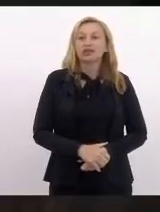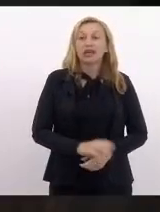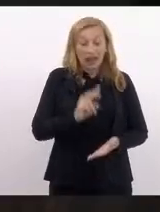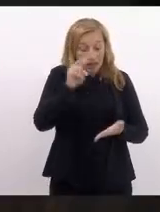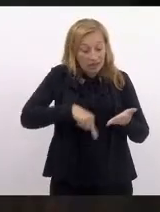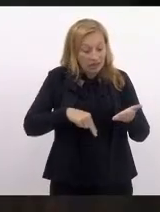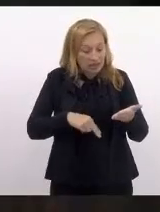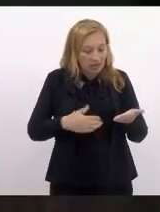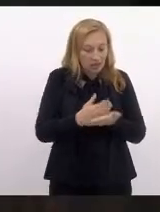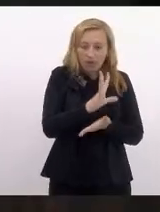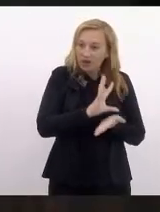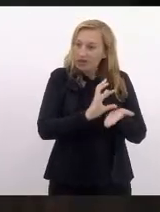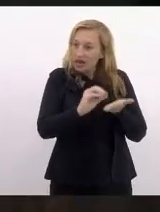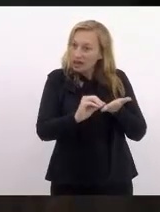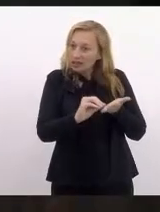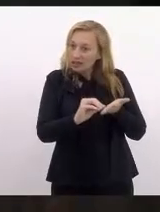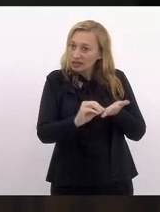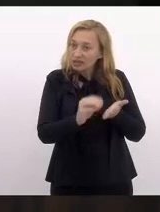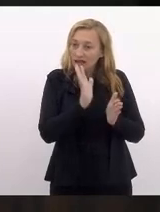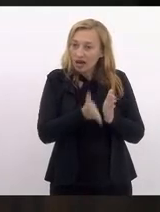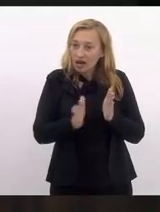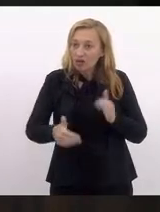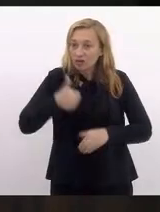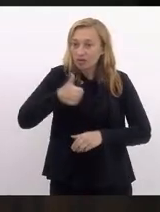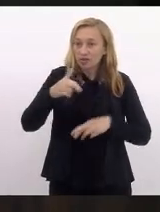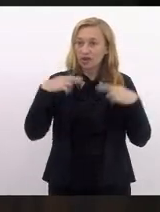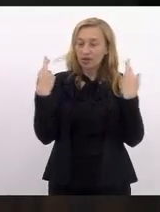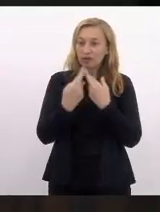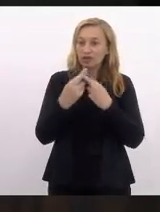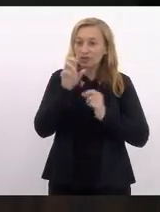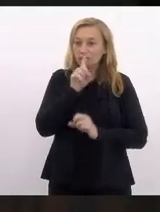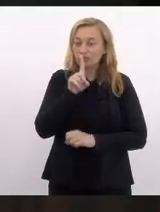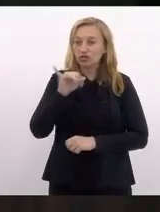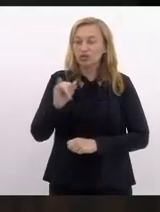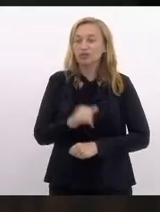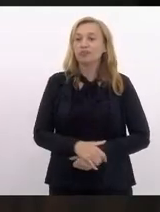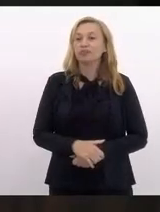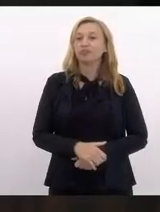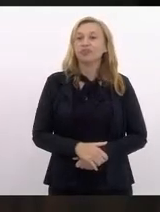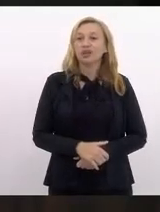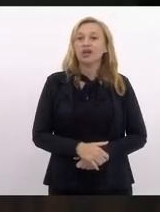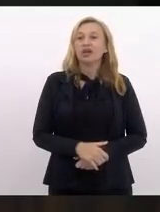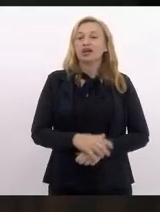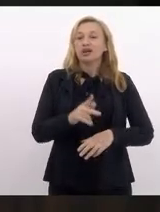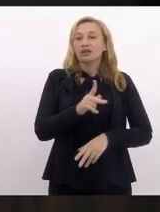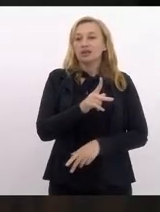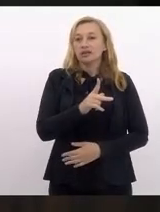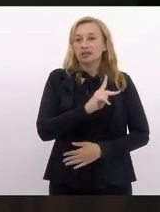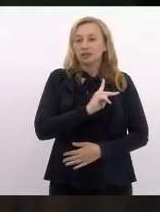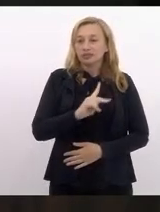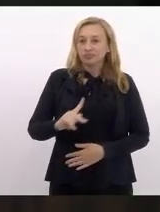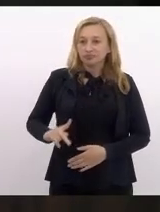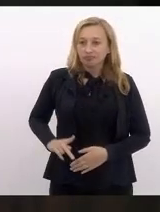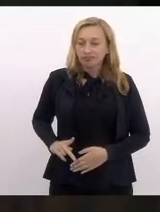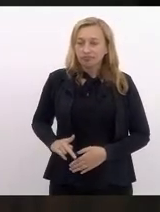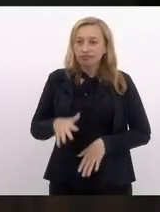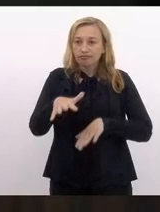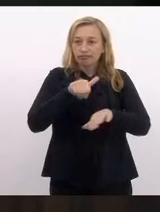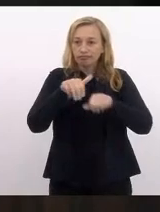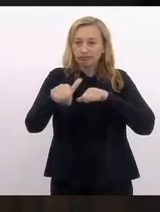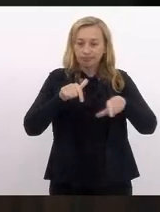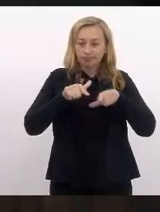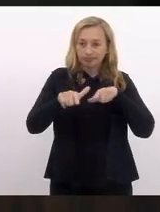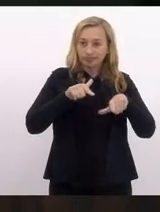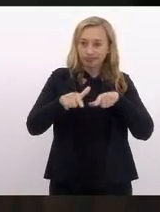a lida e aprovada a ata passa-se a ordem da primeira sessão extraordinária do dia a fazer se chama